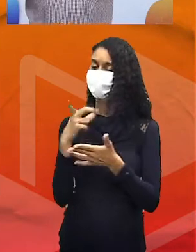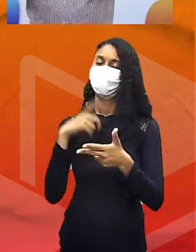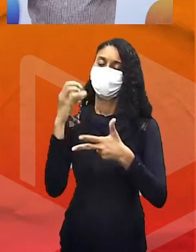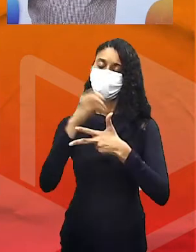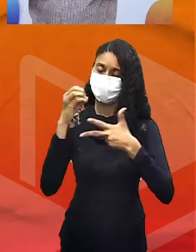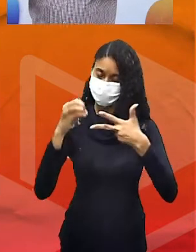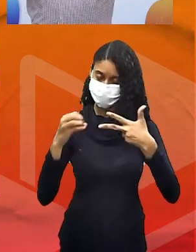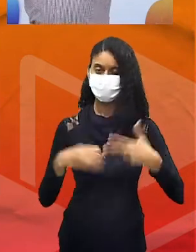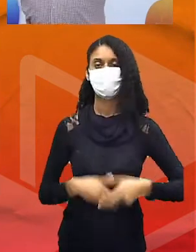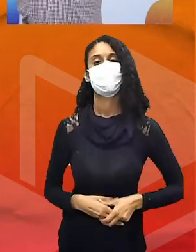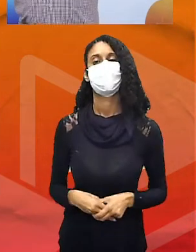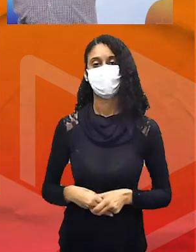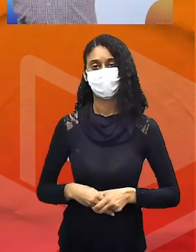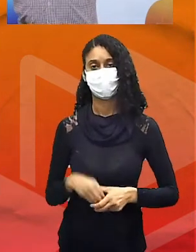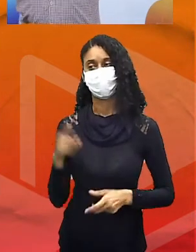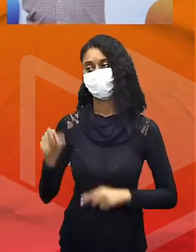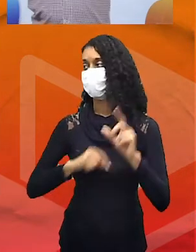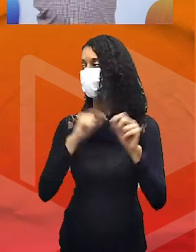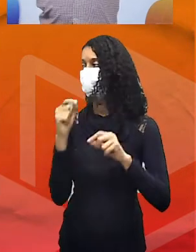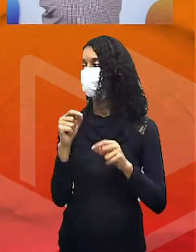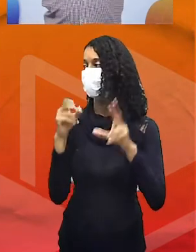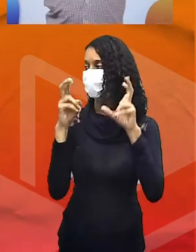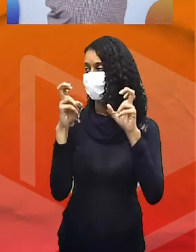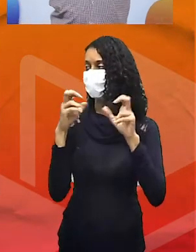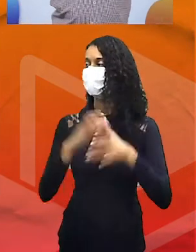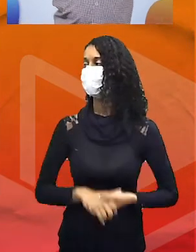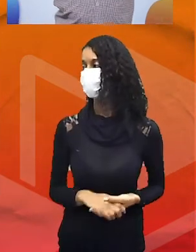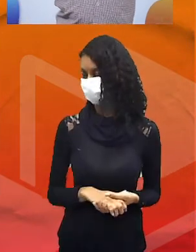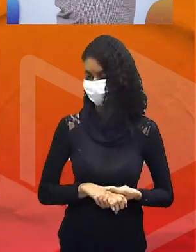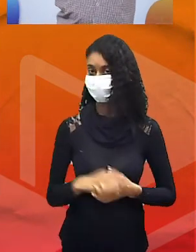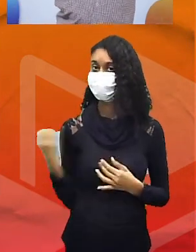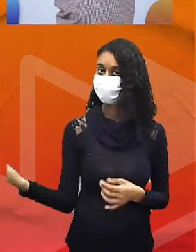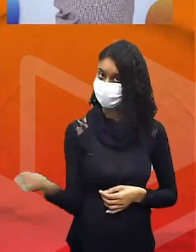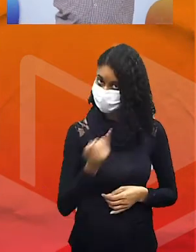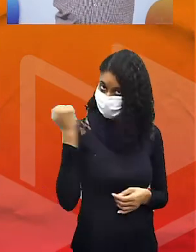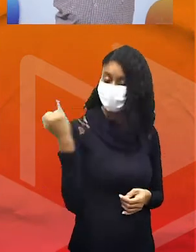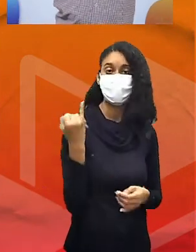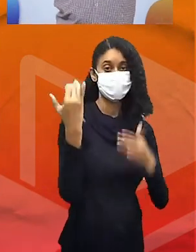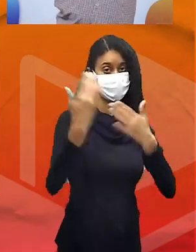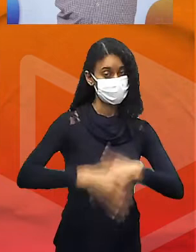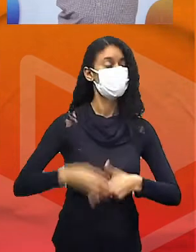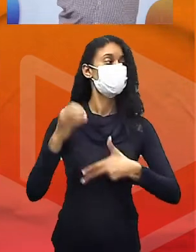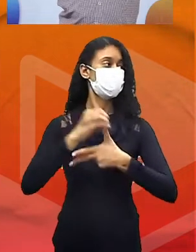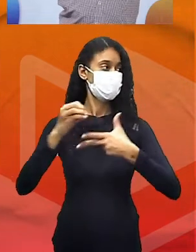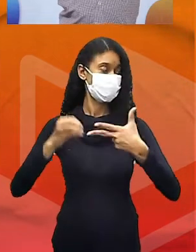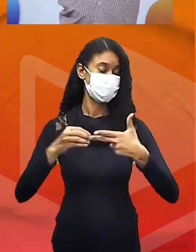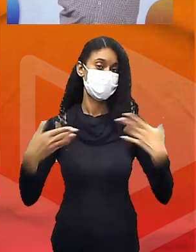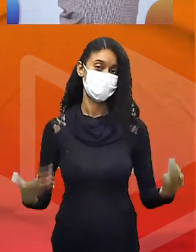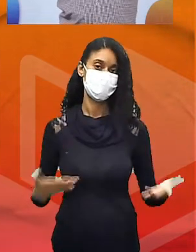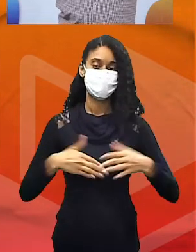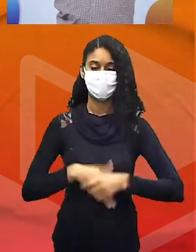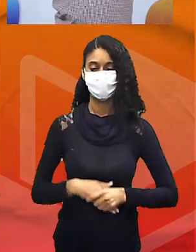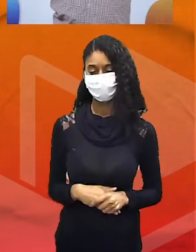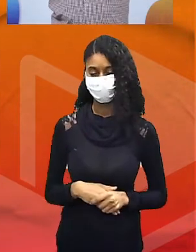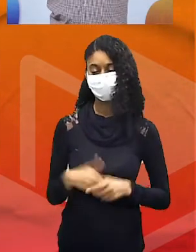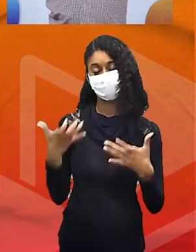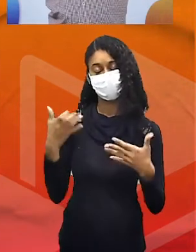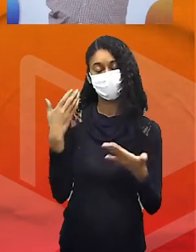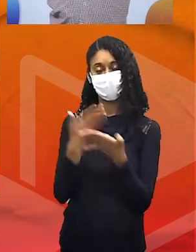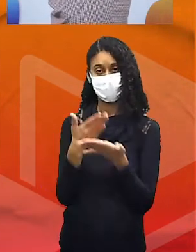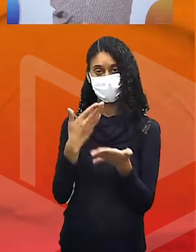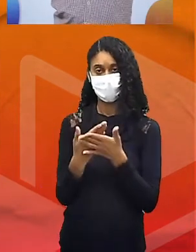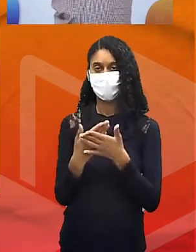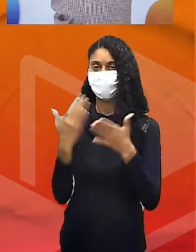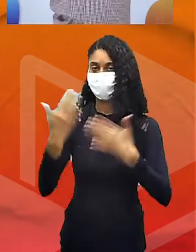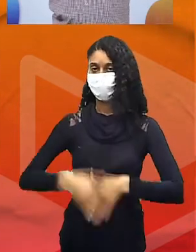Enem. Este assunto é por demais importante na prova do Enem. Então, eu quero estudar para a prova do Enem